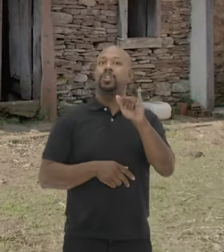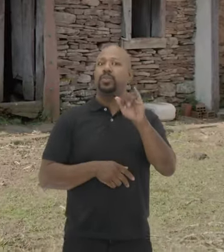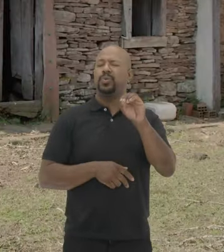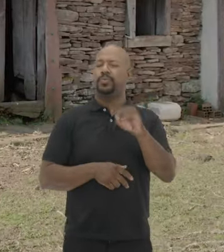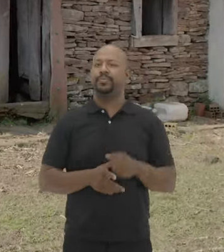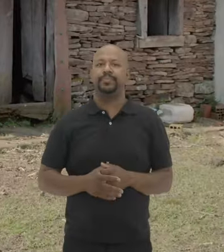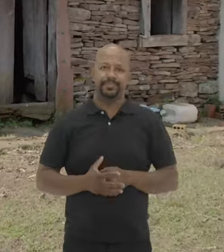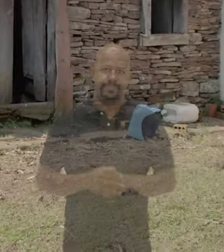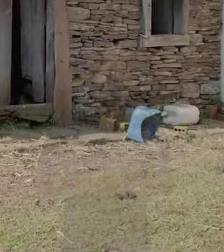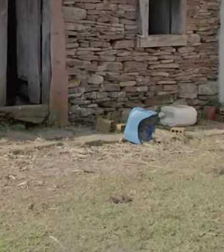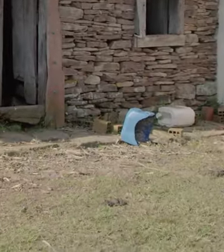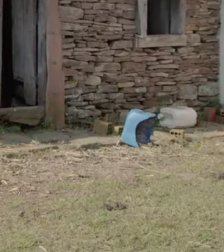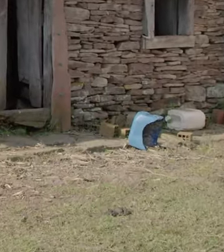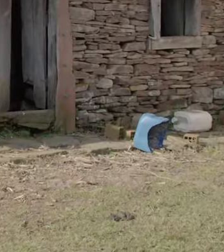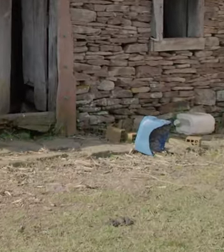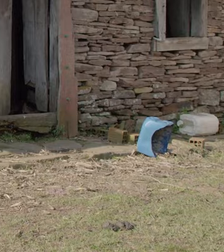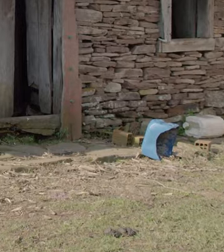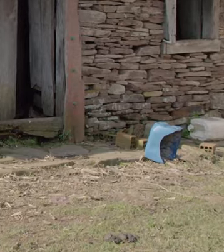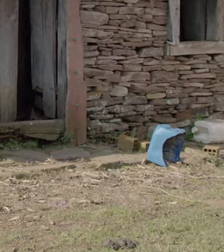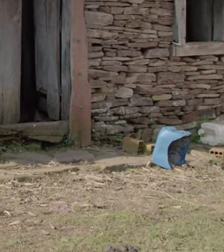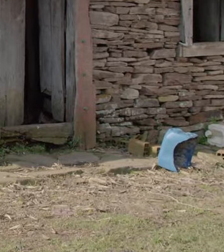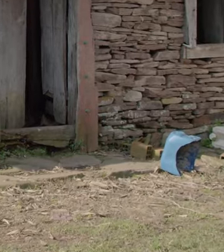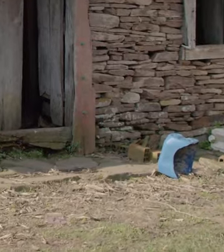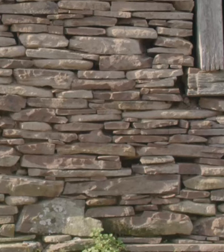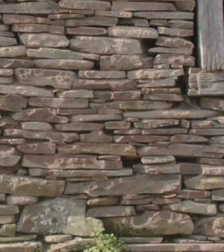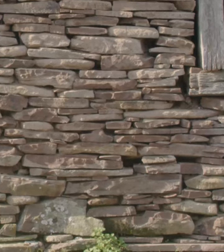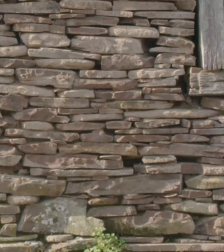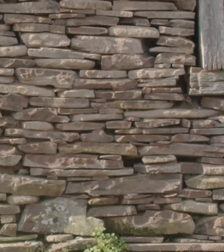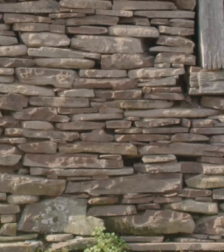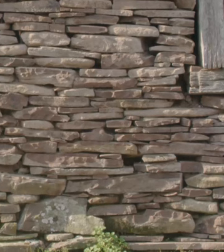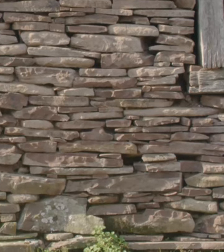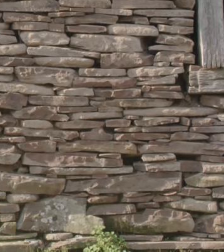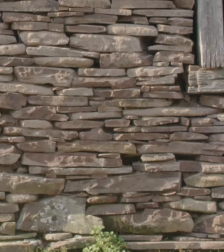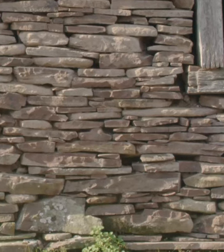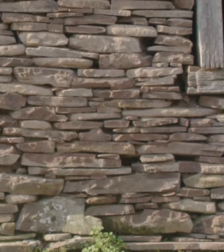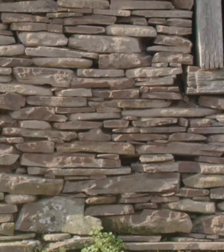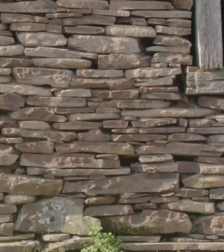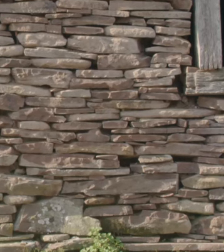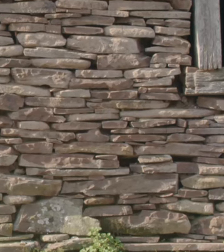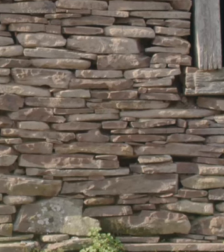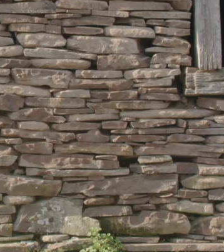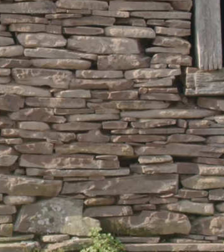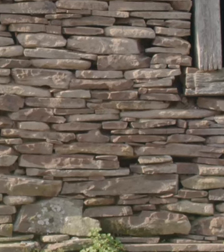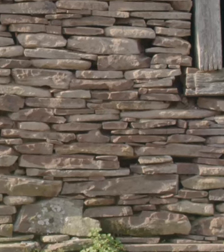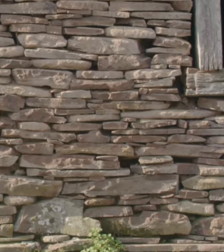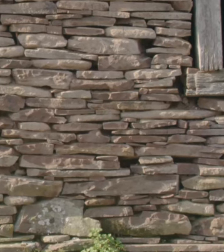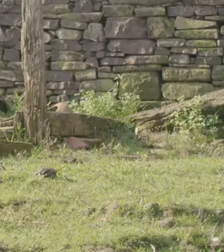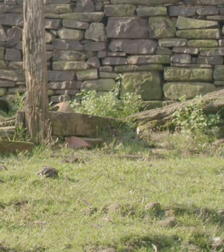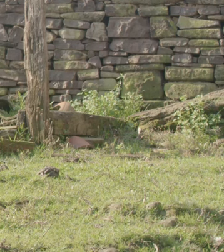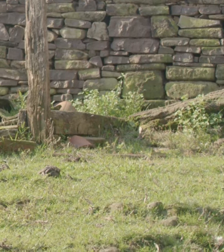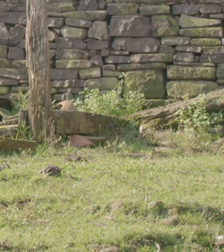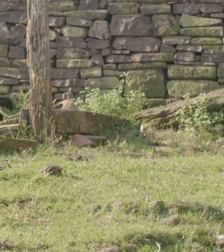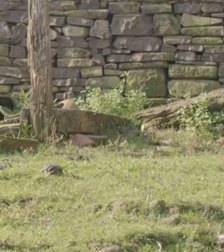detalhes da casa antiga com paredes de barro e pedra O telhado está parcialmente preservada o muro alto de taipa com as